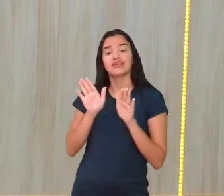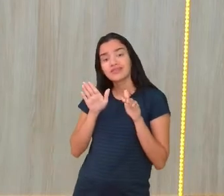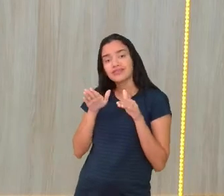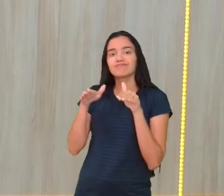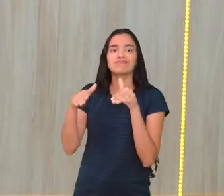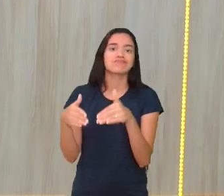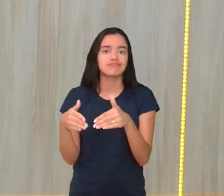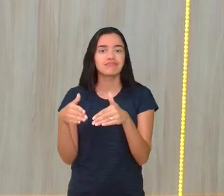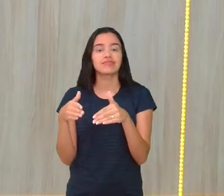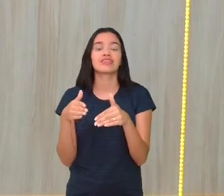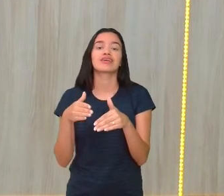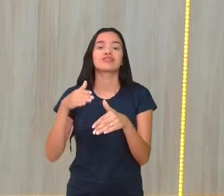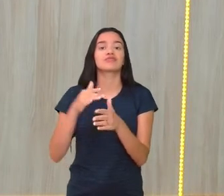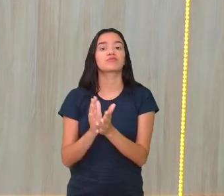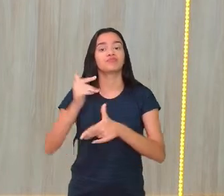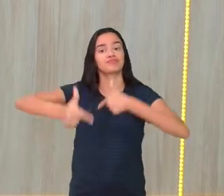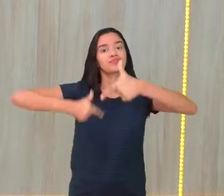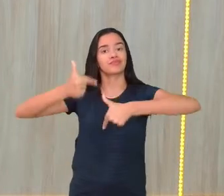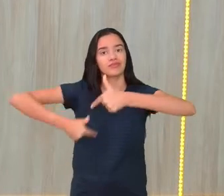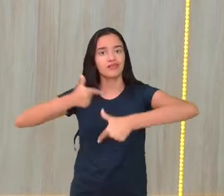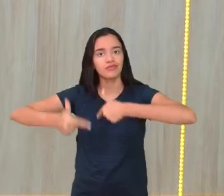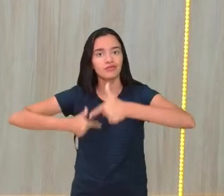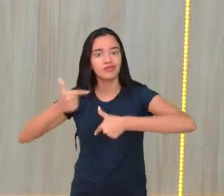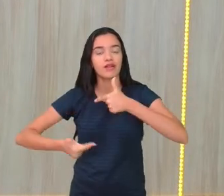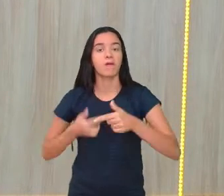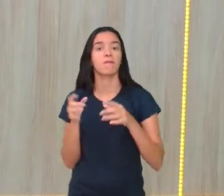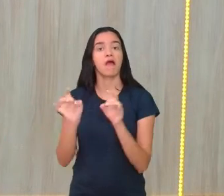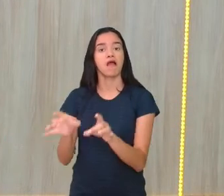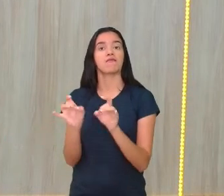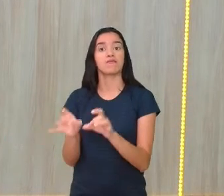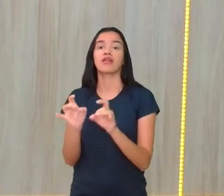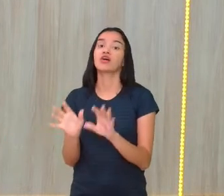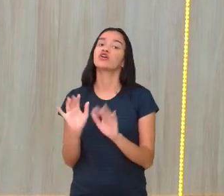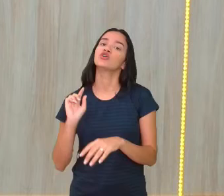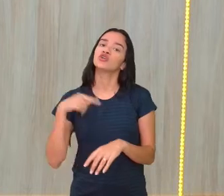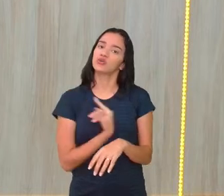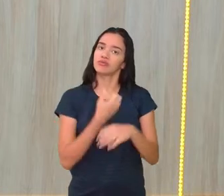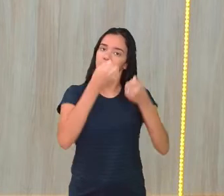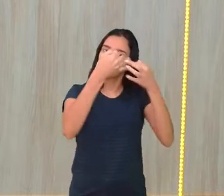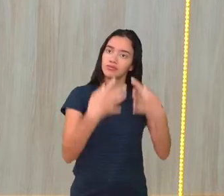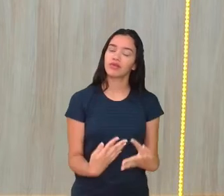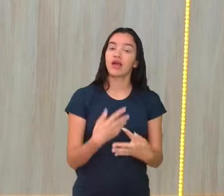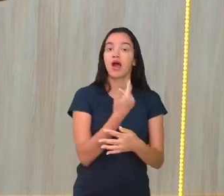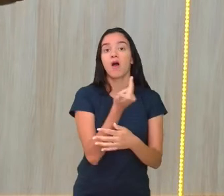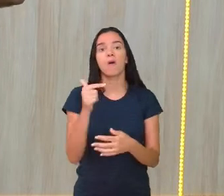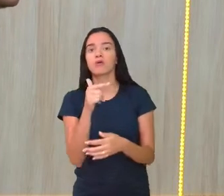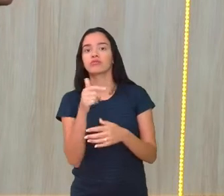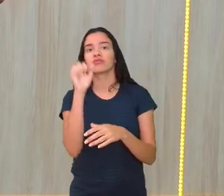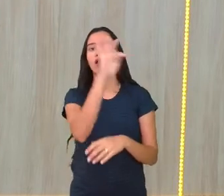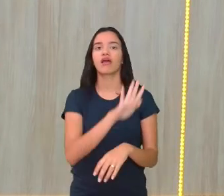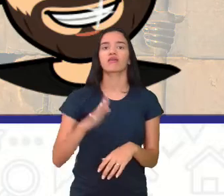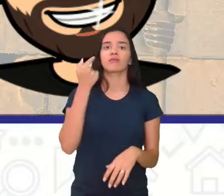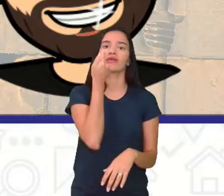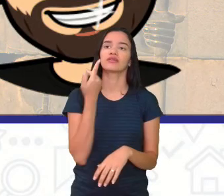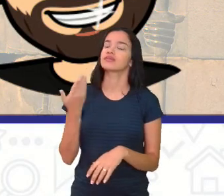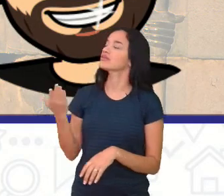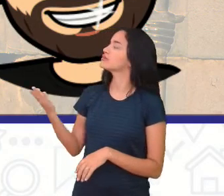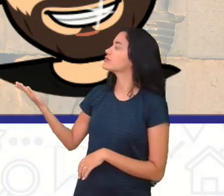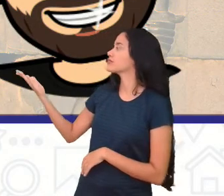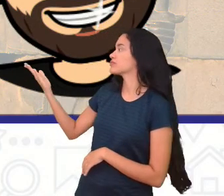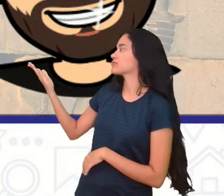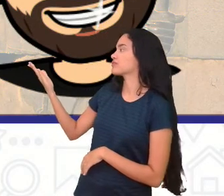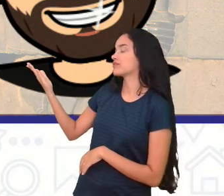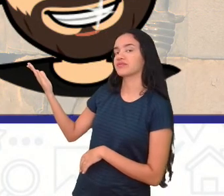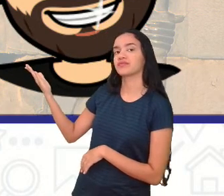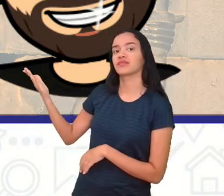especialista na atividade do comércio marítimo. A gente vai explicar. Outra imagem aqui, ó. A gente